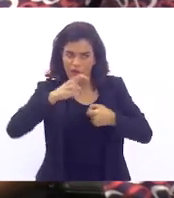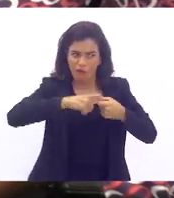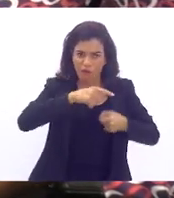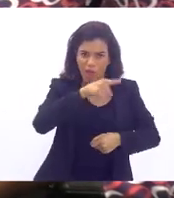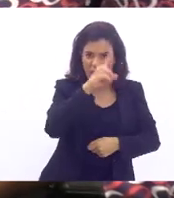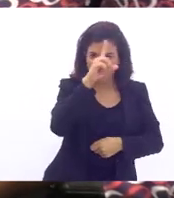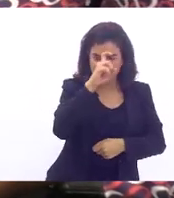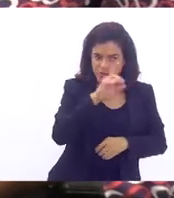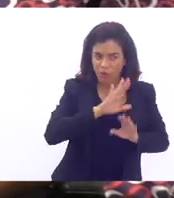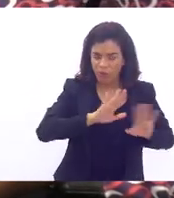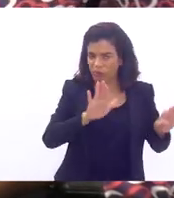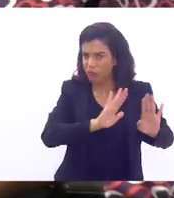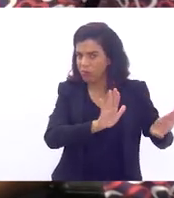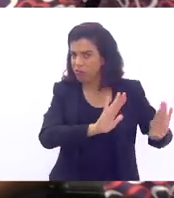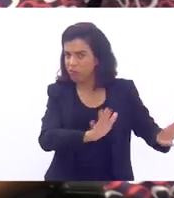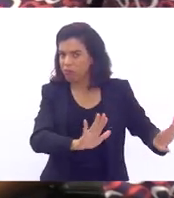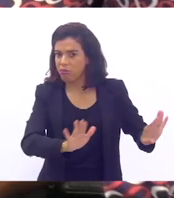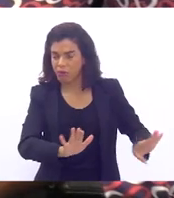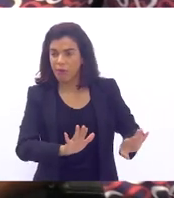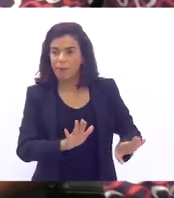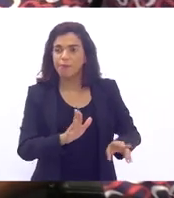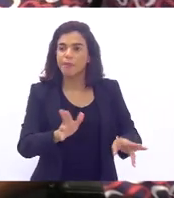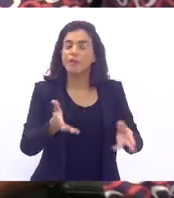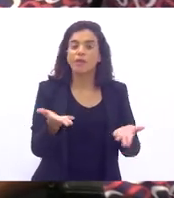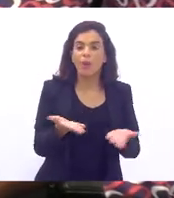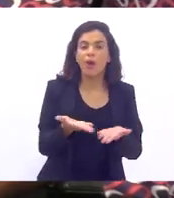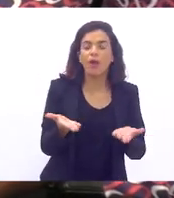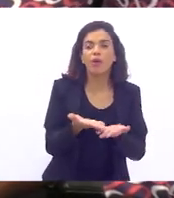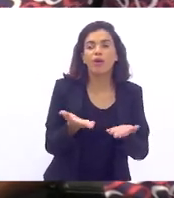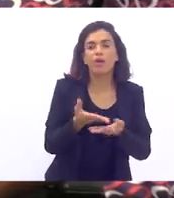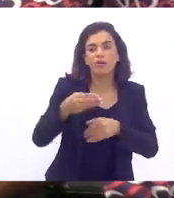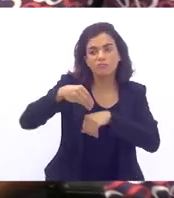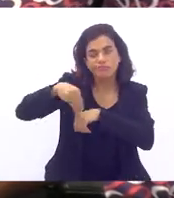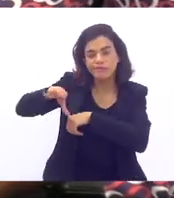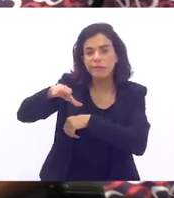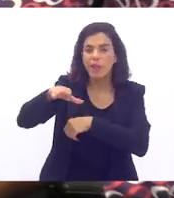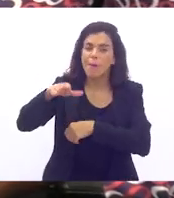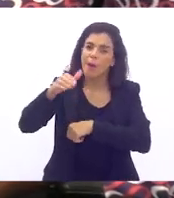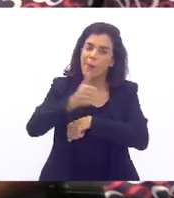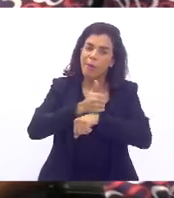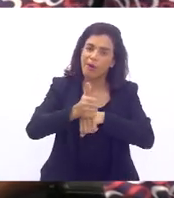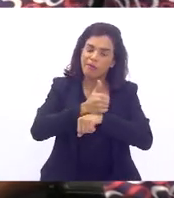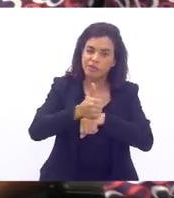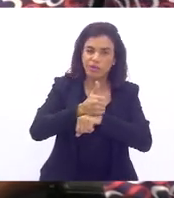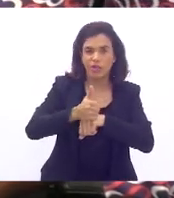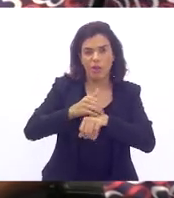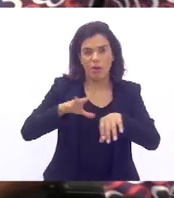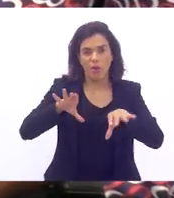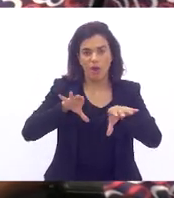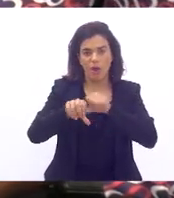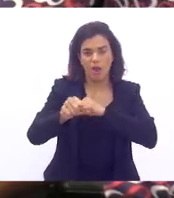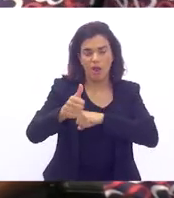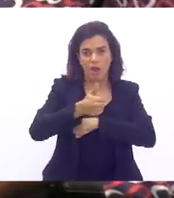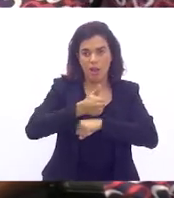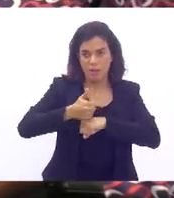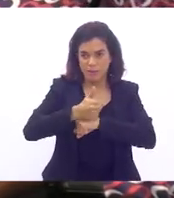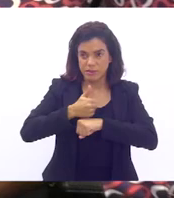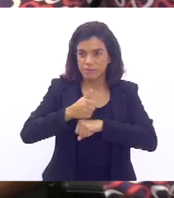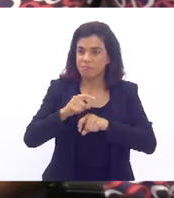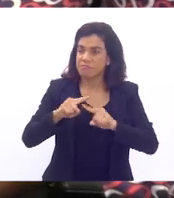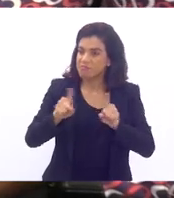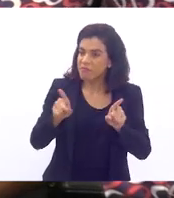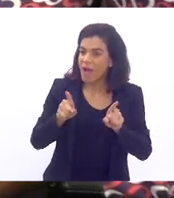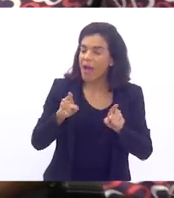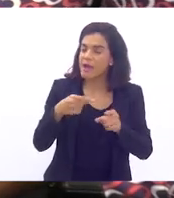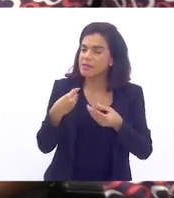Hospital então quero deixar essa atenção aí para os profissionais que são capacitados mas que